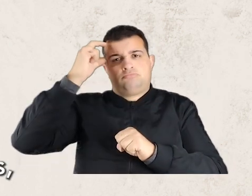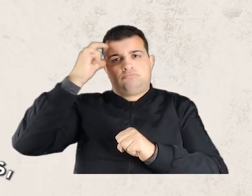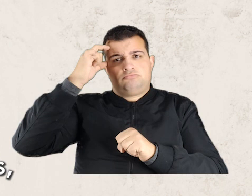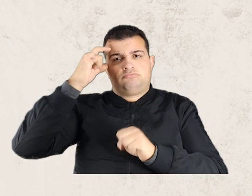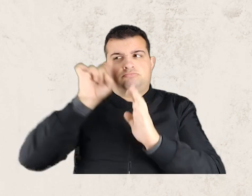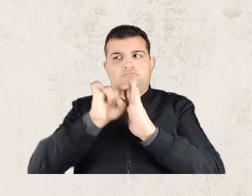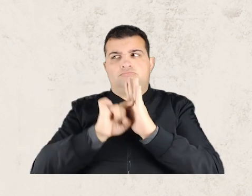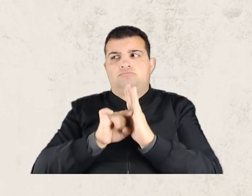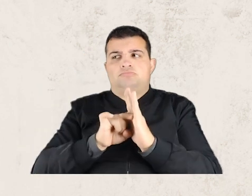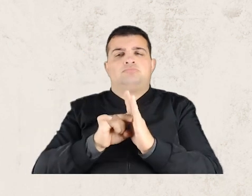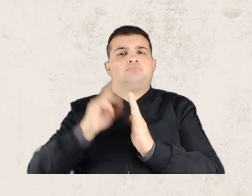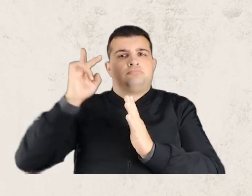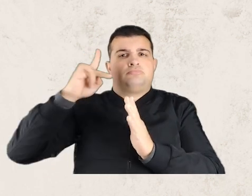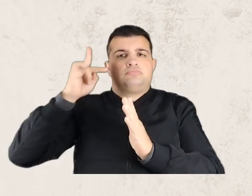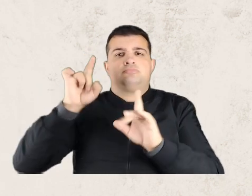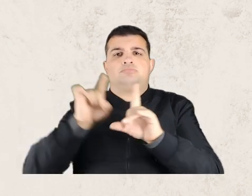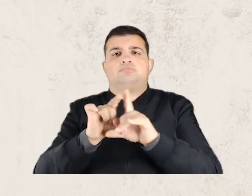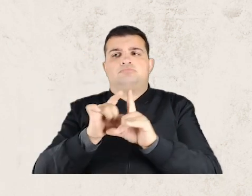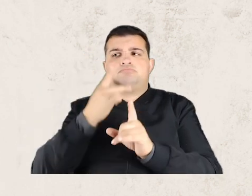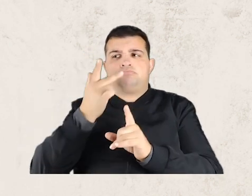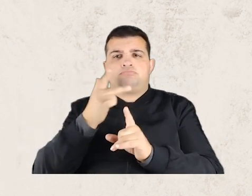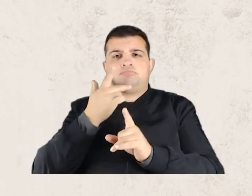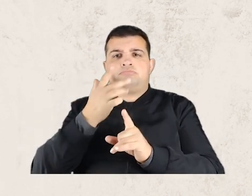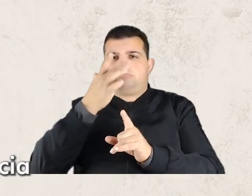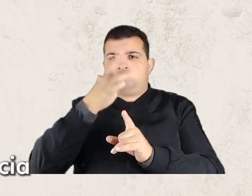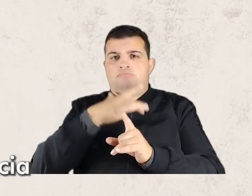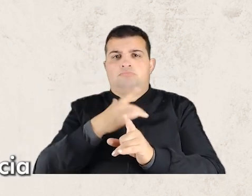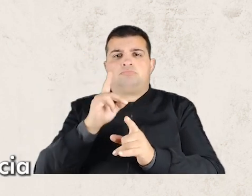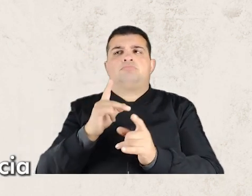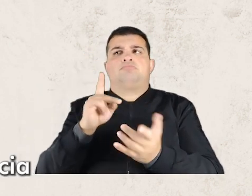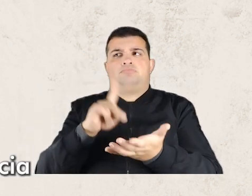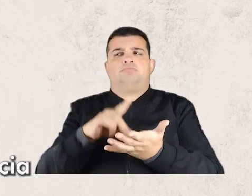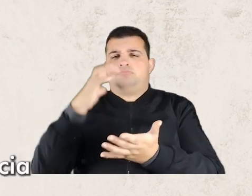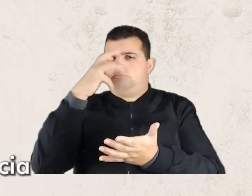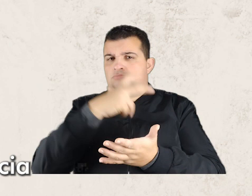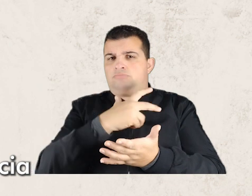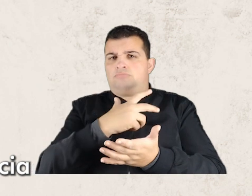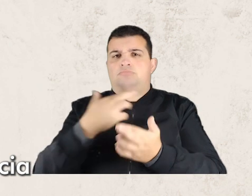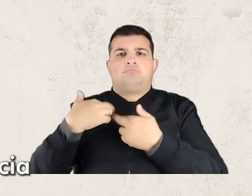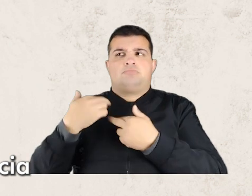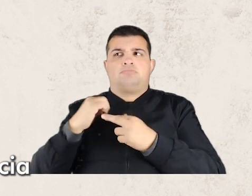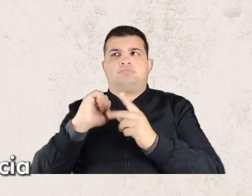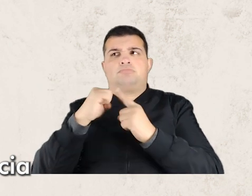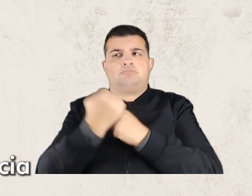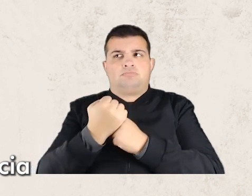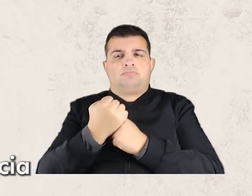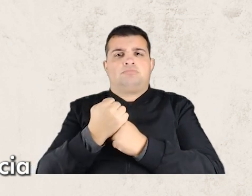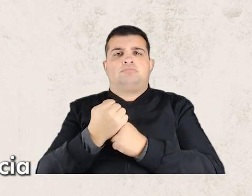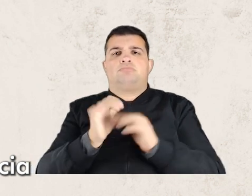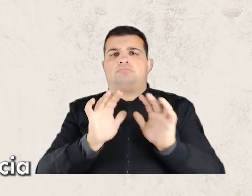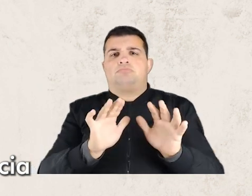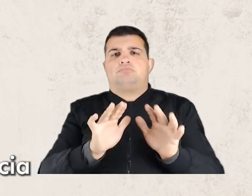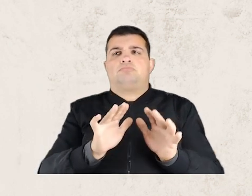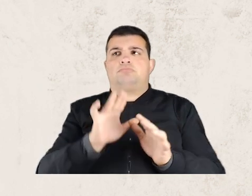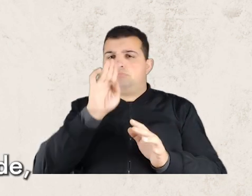vai problematizar as questões de classe, as questões de gênero, que vai problematizar a formação de consciência a partir da análise